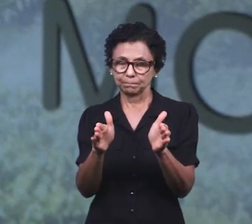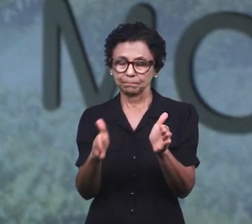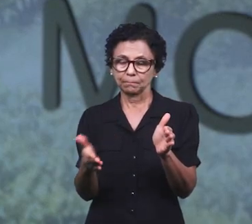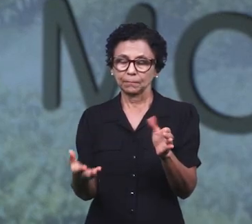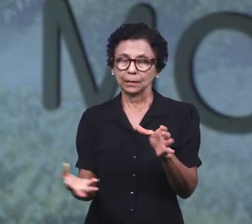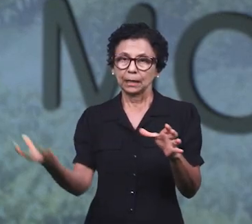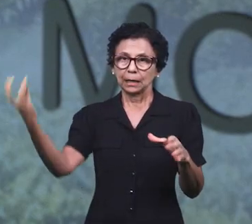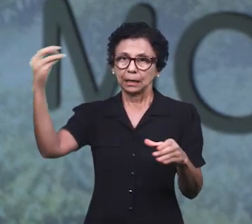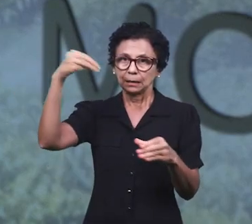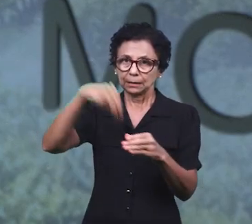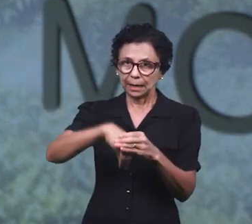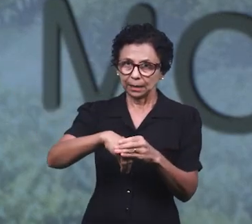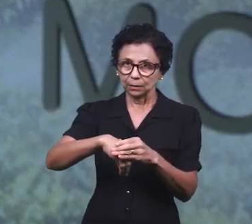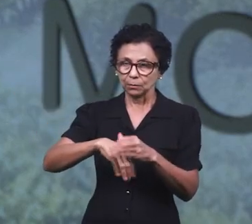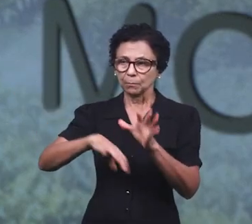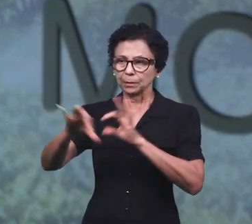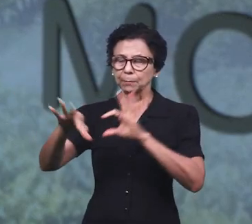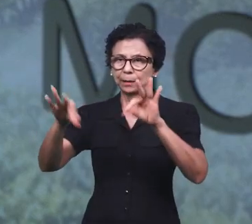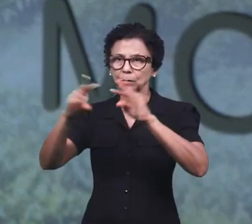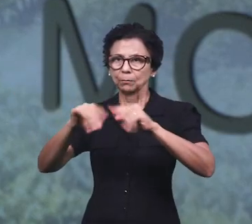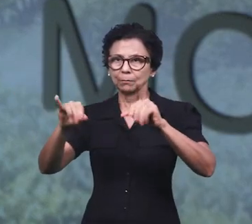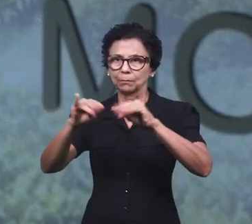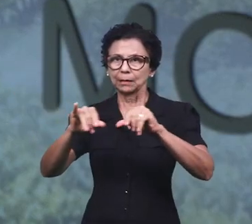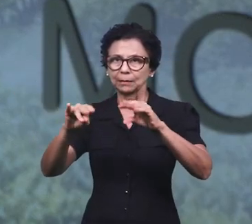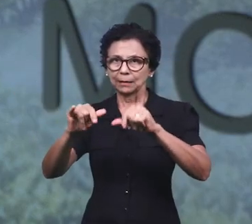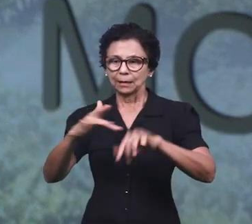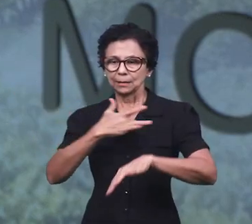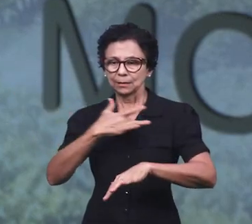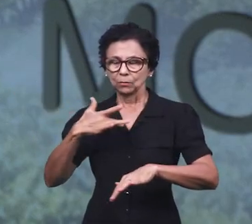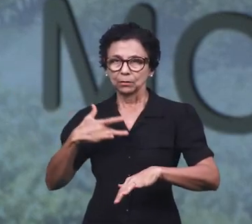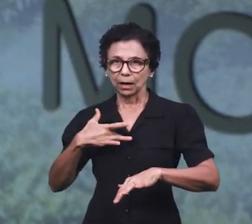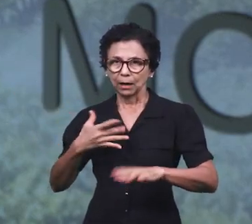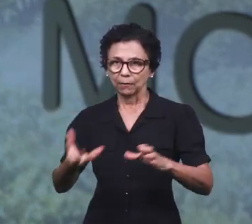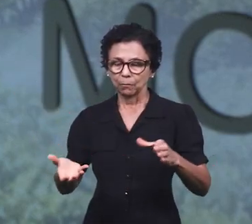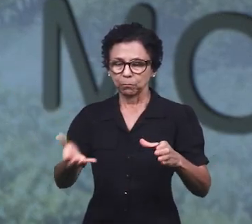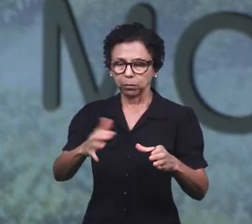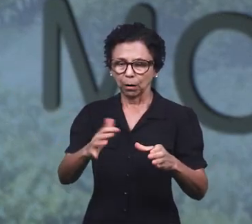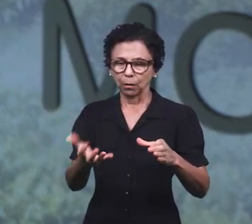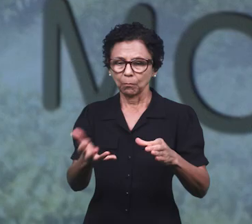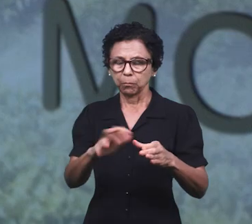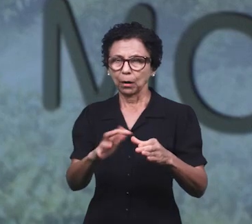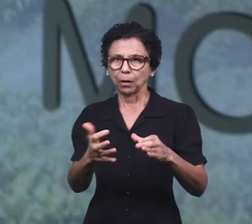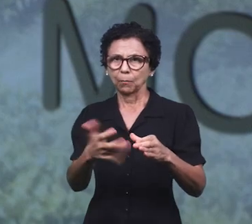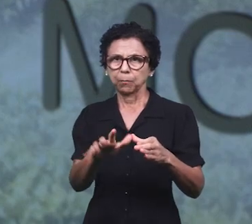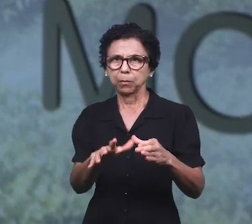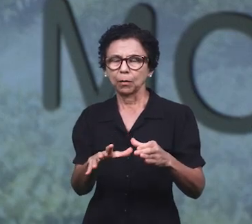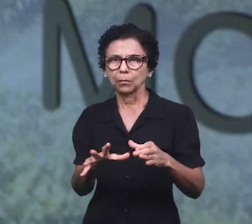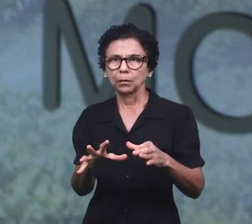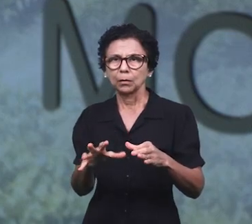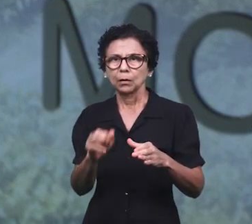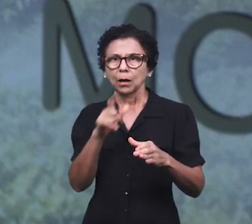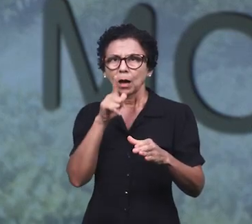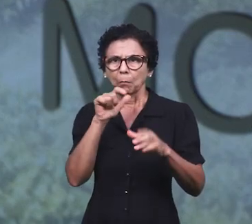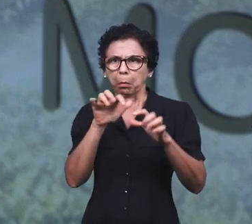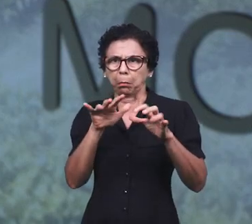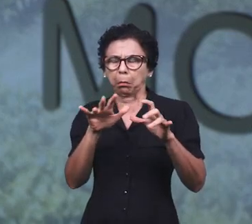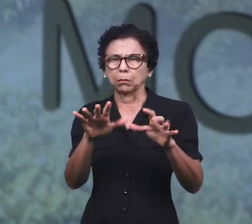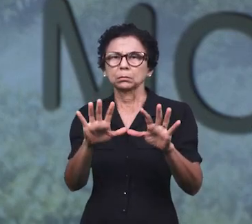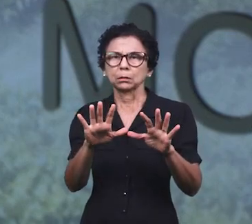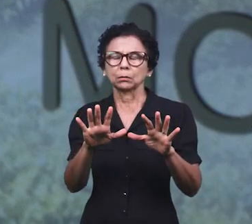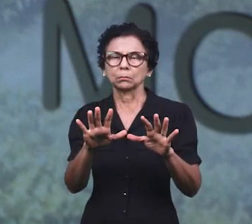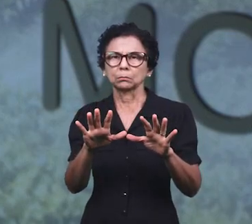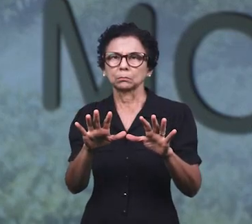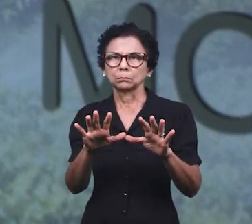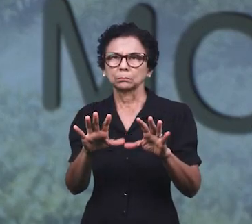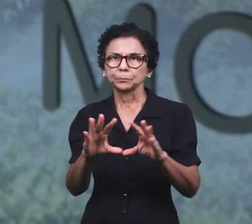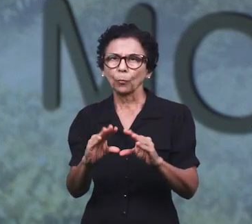para dentro daquele vaso, você vai manter ela úmida, não precisa ser encharcada, tendo radiação solar, ali